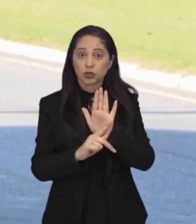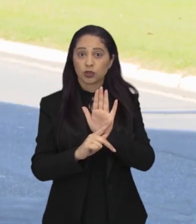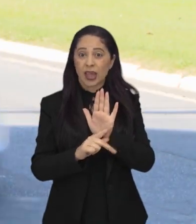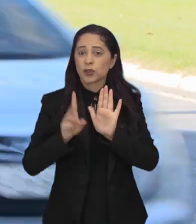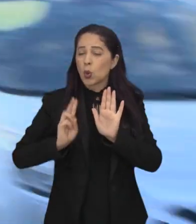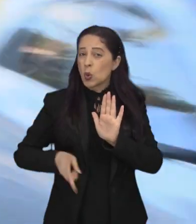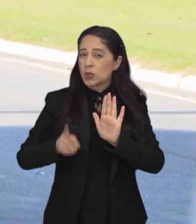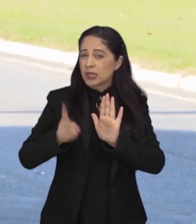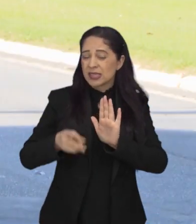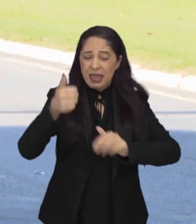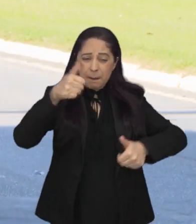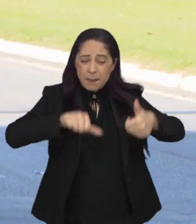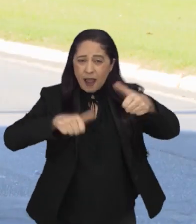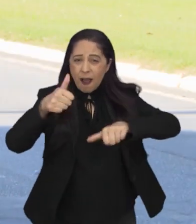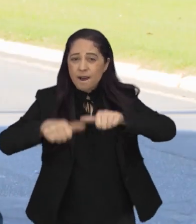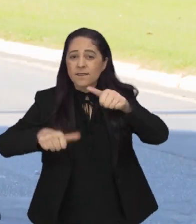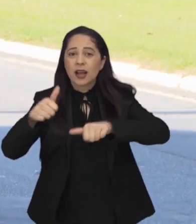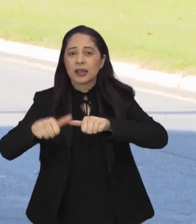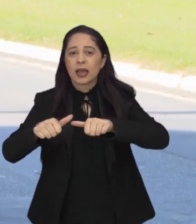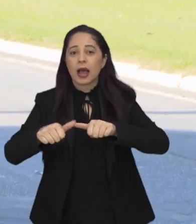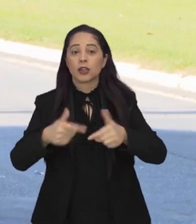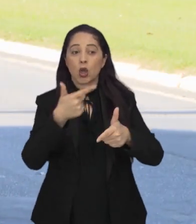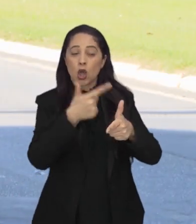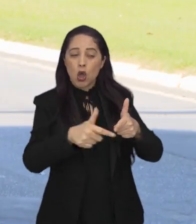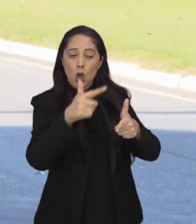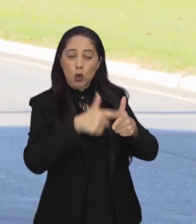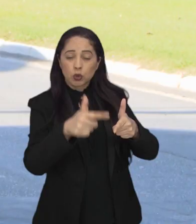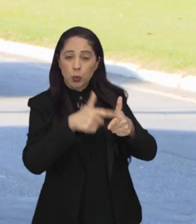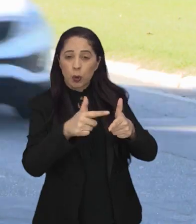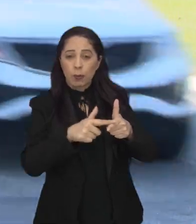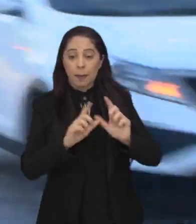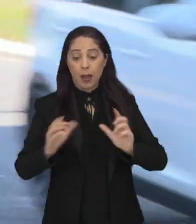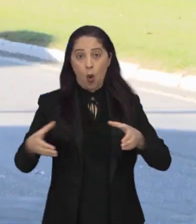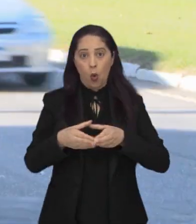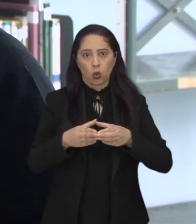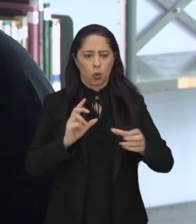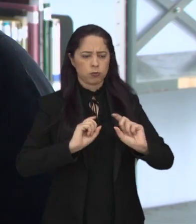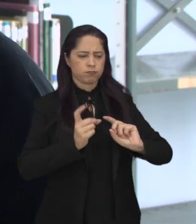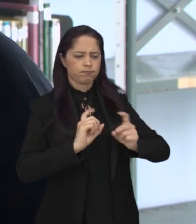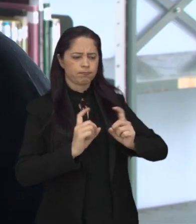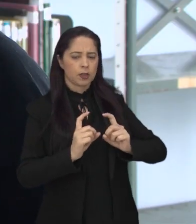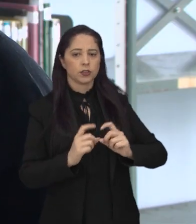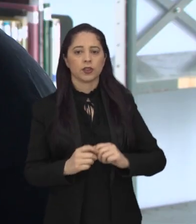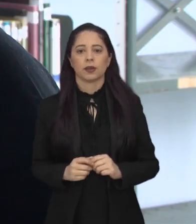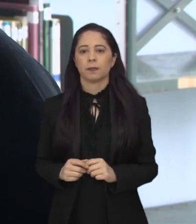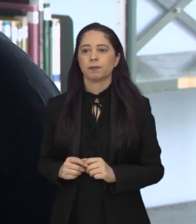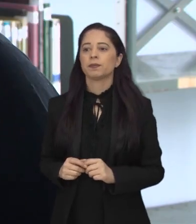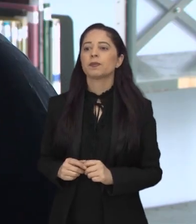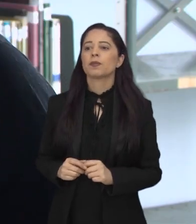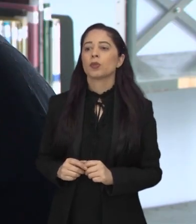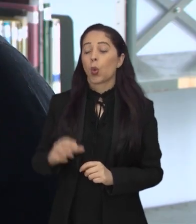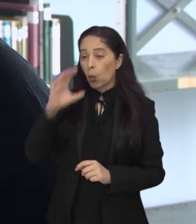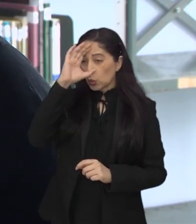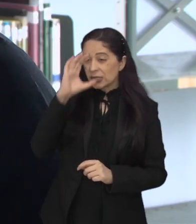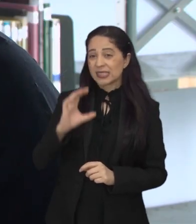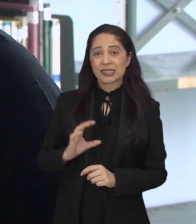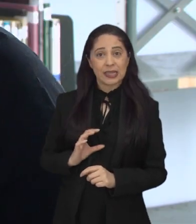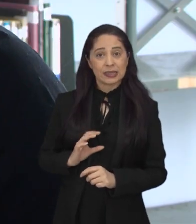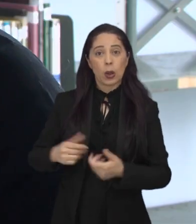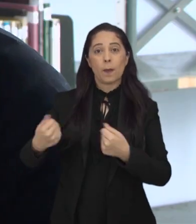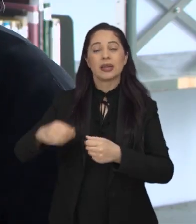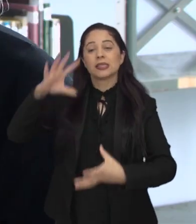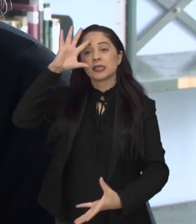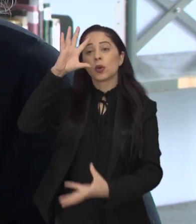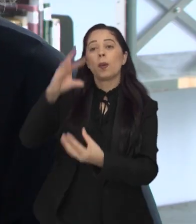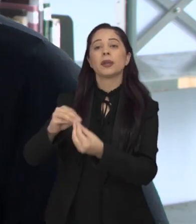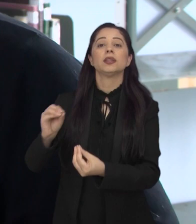projetos são avaliados e até mesmo os problemas discutidos pela comissão. O cidadão, ele não precisa perceber, ele tem que